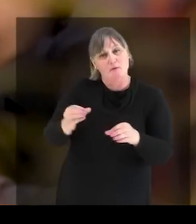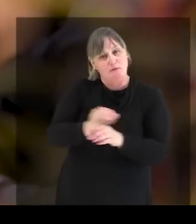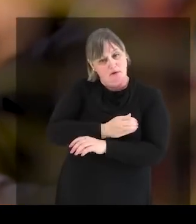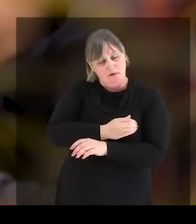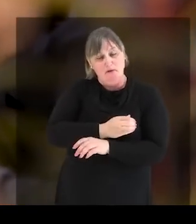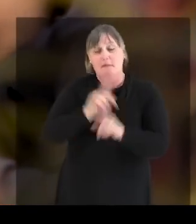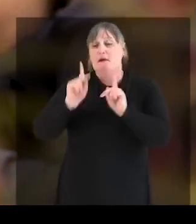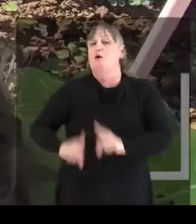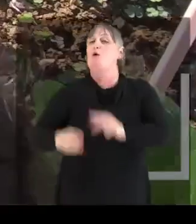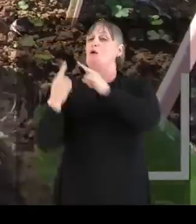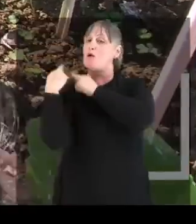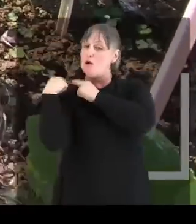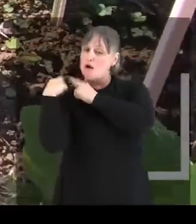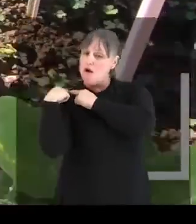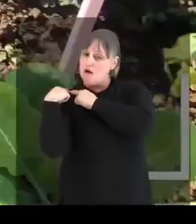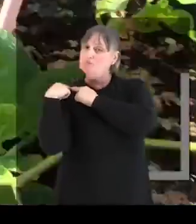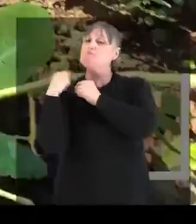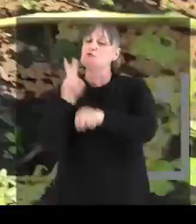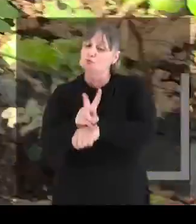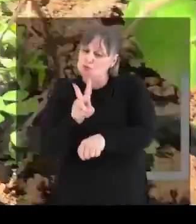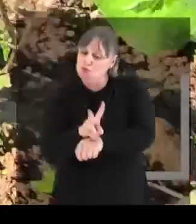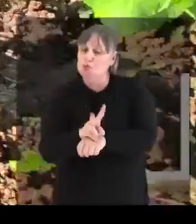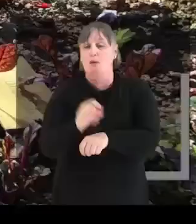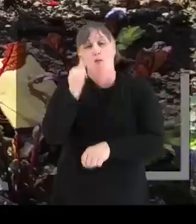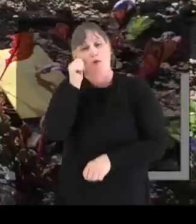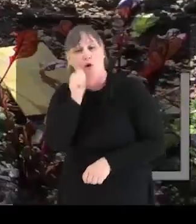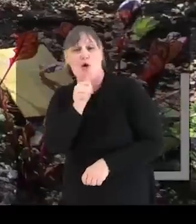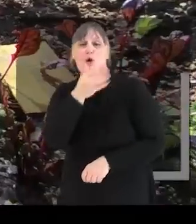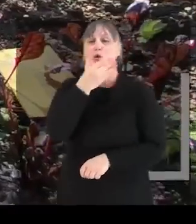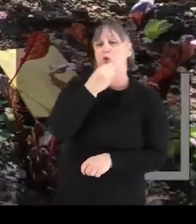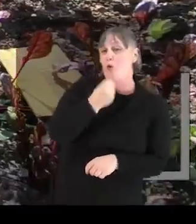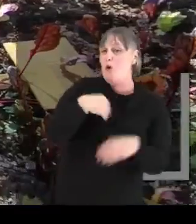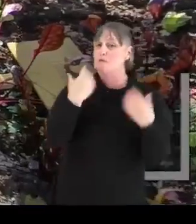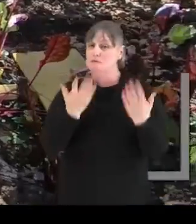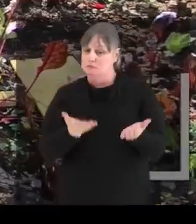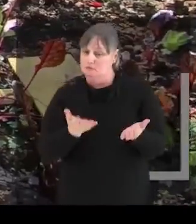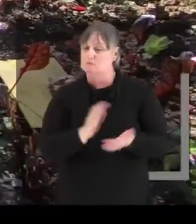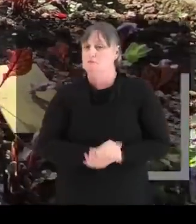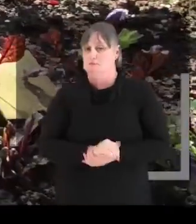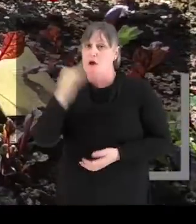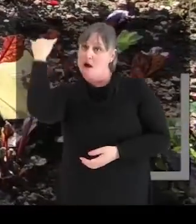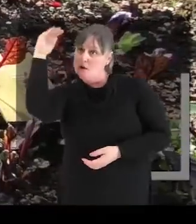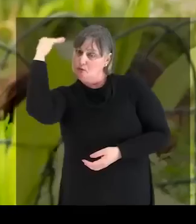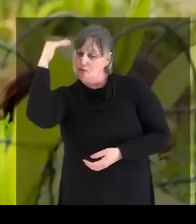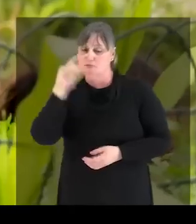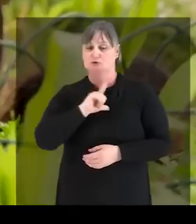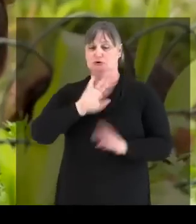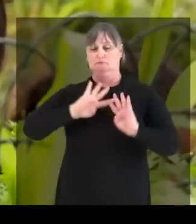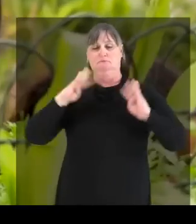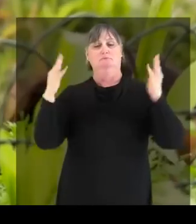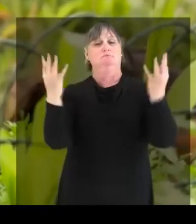E quem cuidava, né, quem cultivava era um zelador, uma servente. Então, era